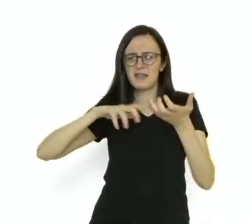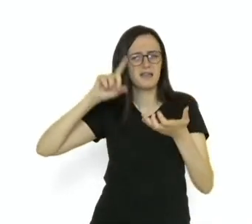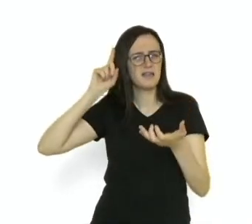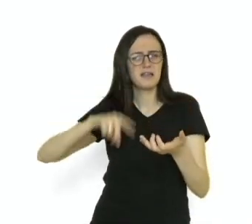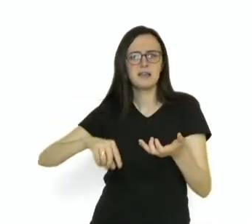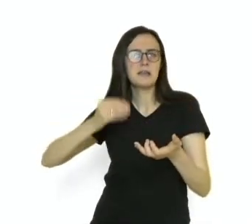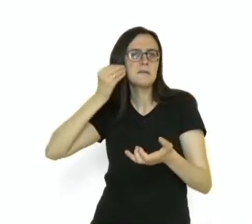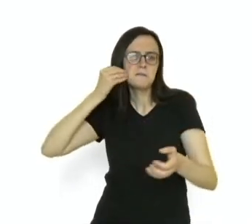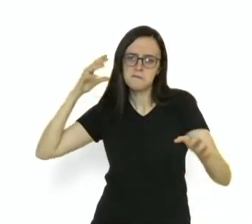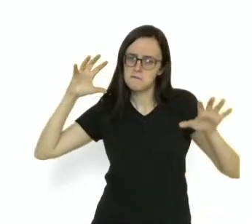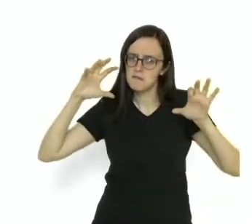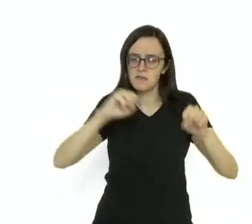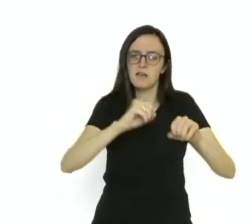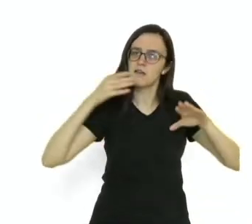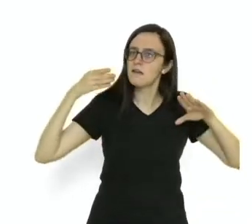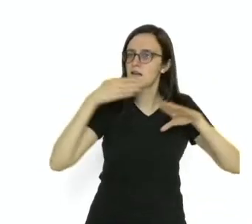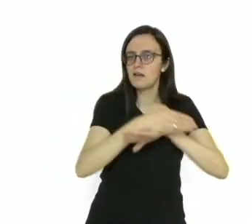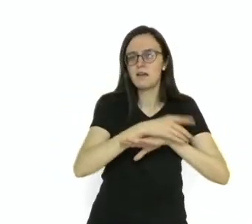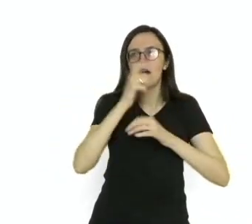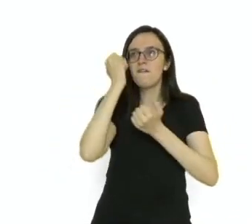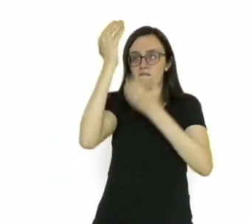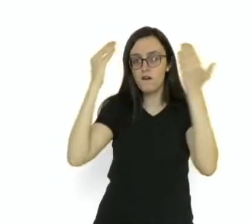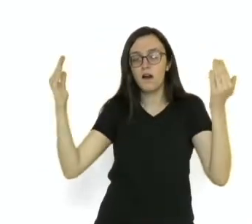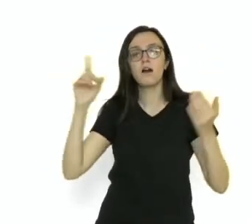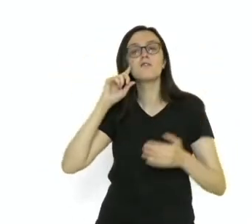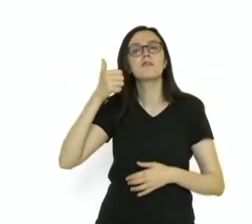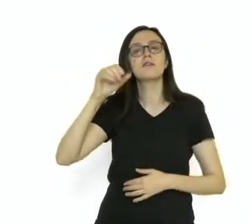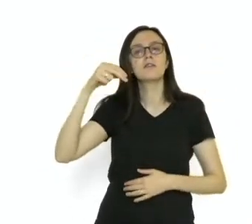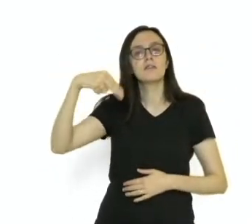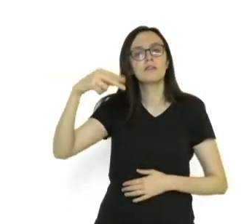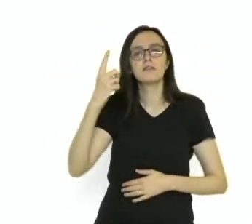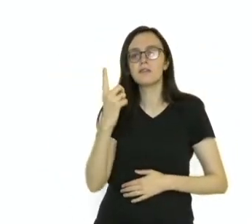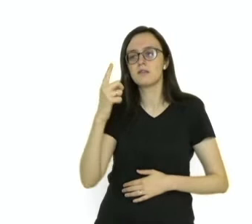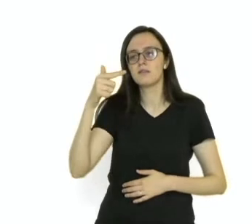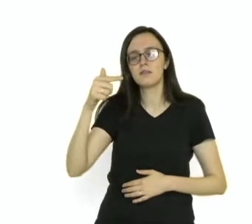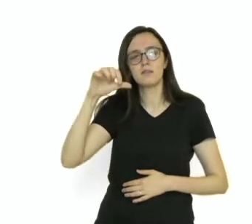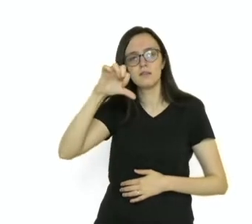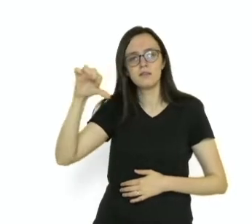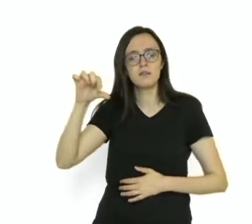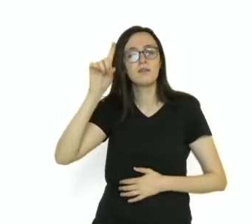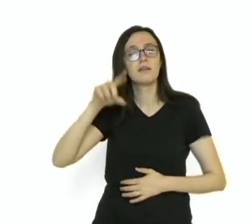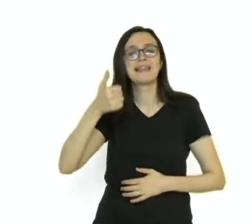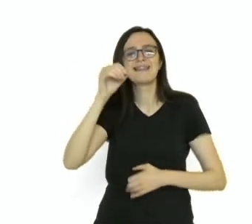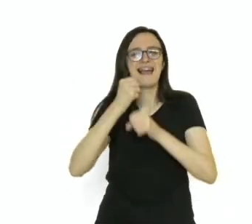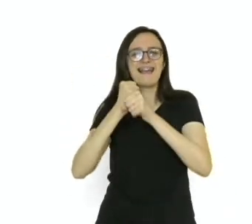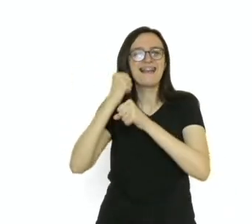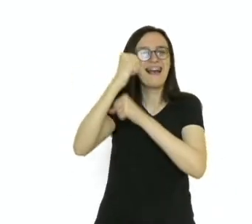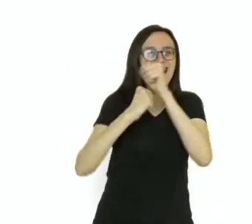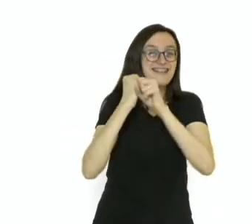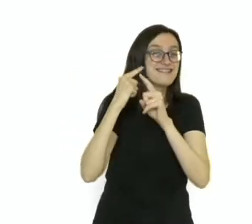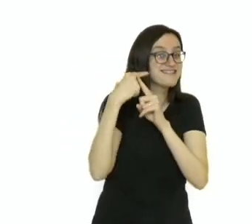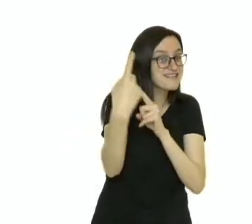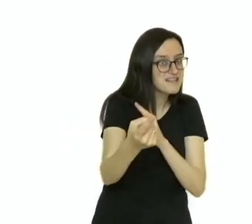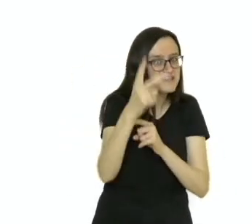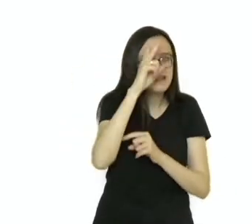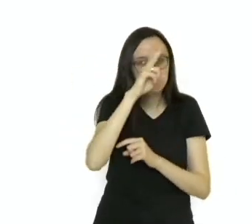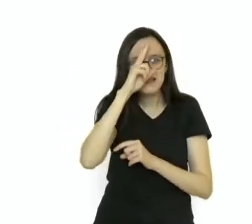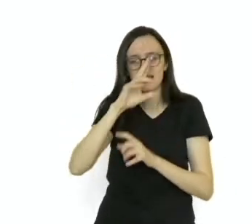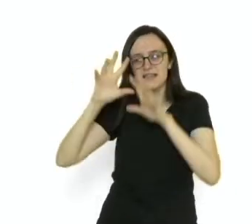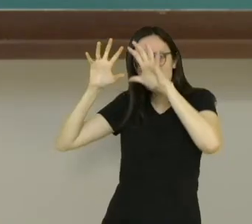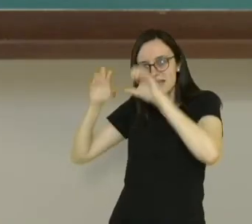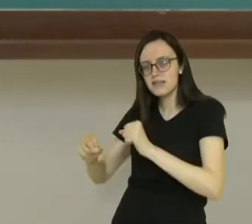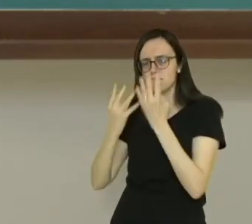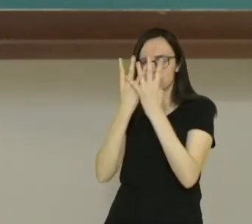invasão estrangeira e a gente vai ver que em 10 de novembro de 1799, 10 anos depois, lá da tomada